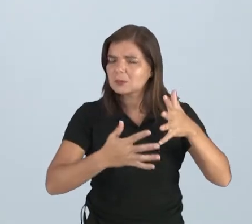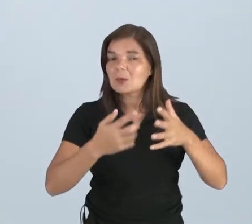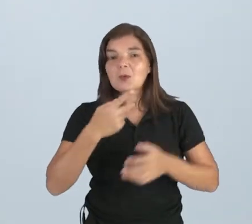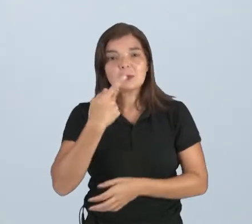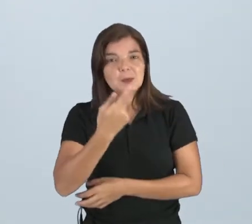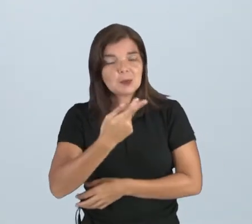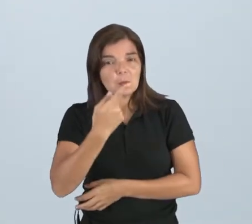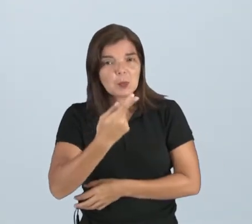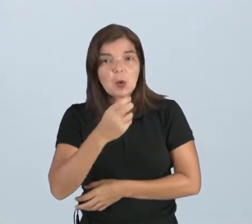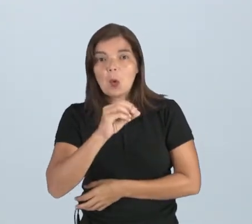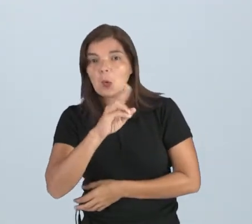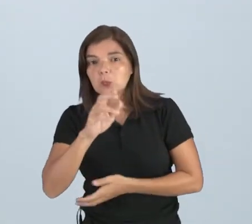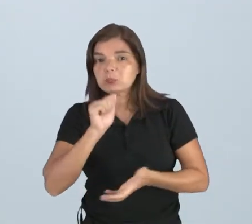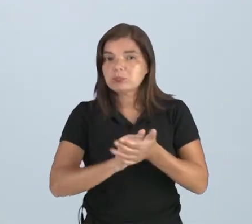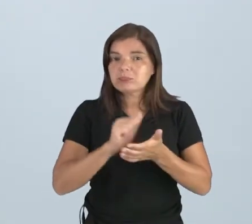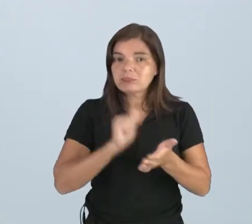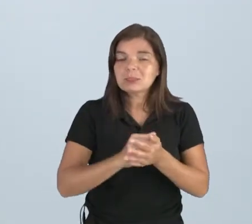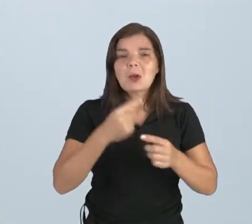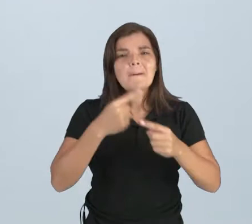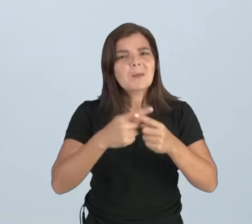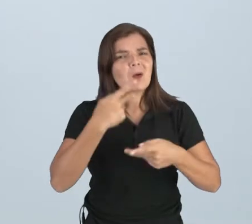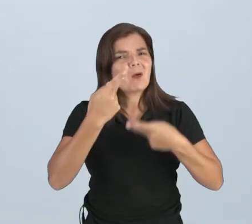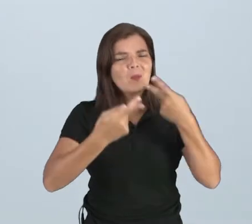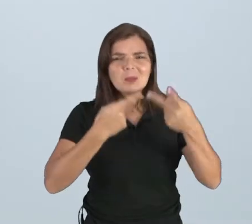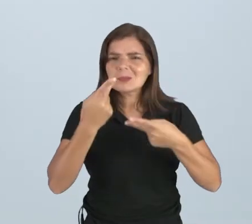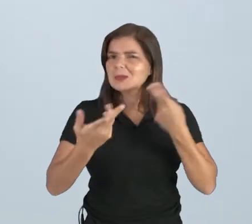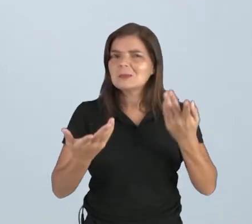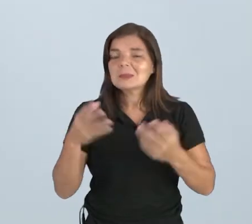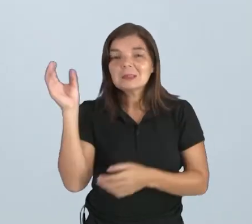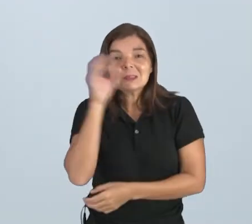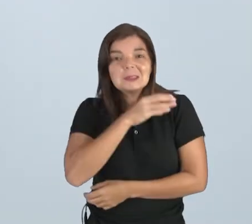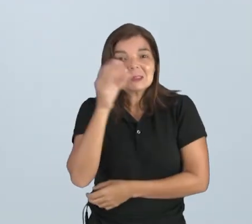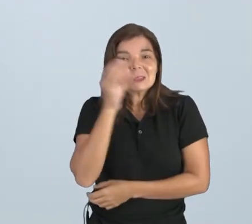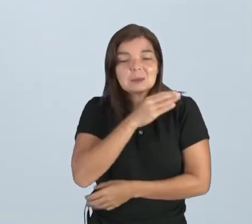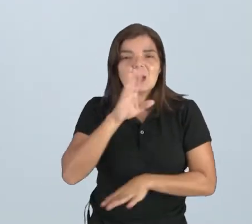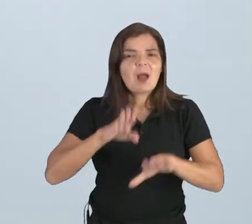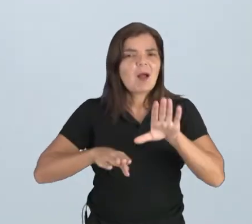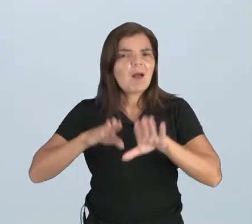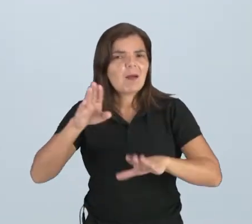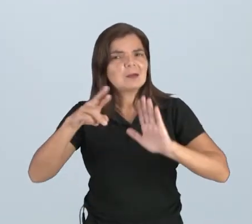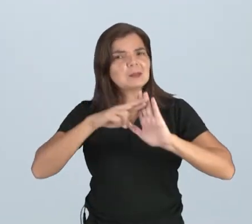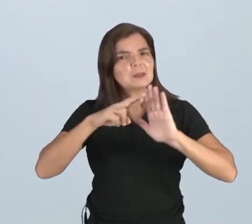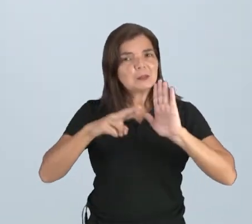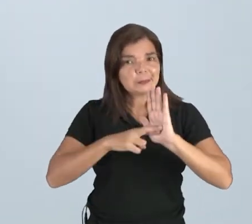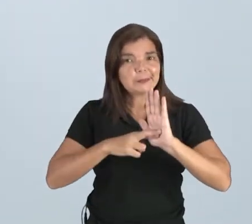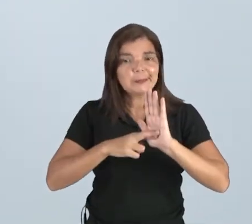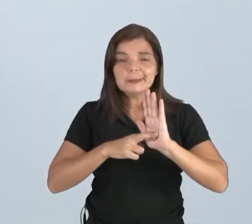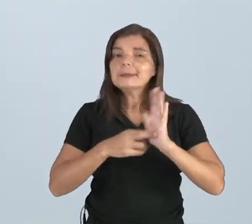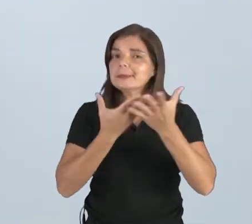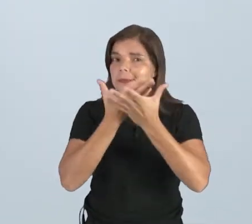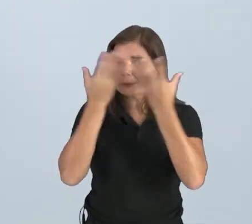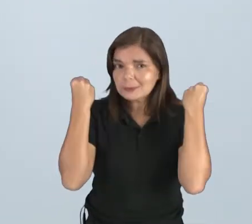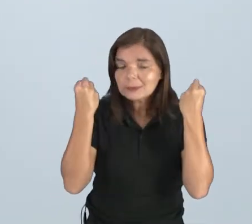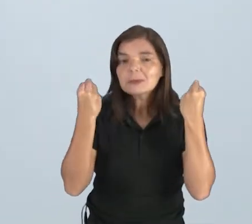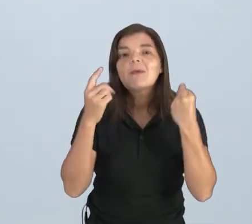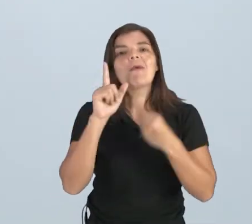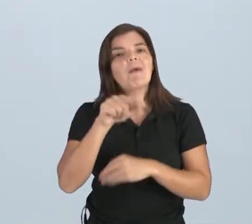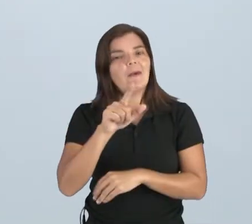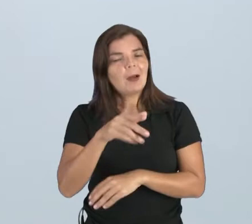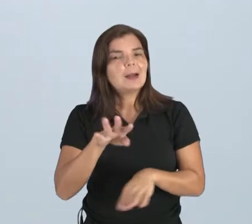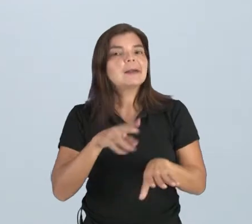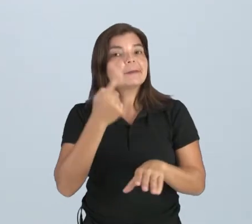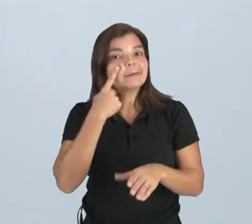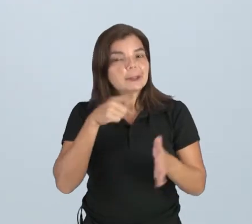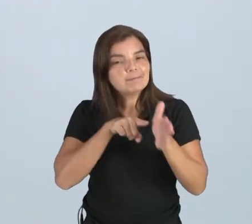falar ou escrever, porque a fala é muito dinâmica, muito rápida, então às vezes essas regras nos fogem. Então é muito interessante